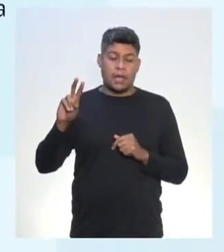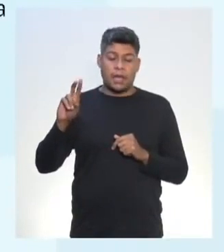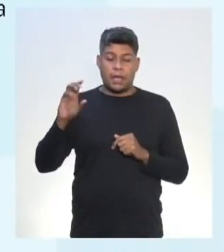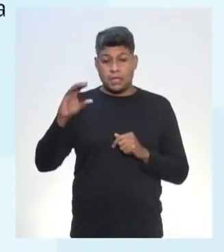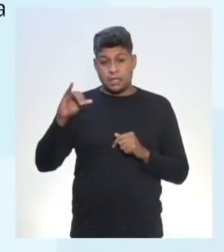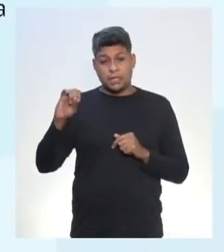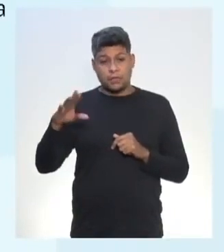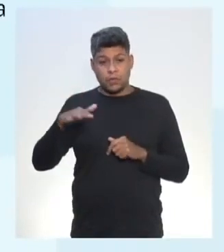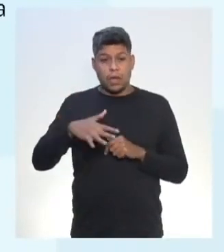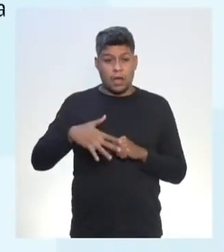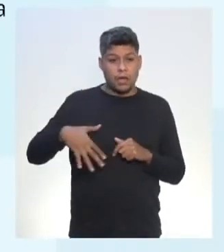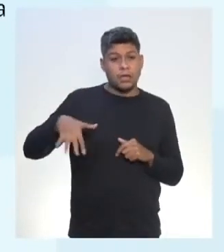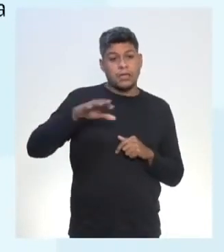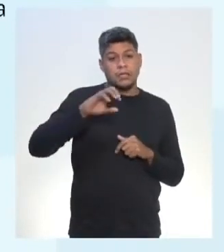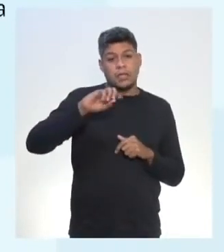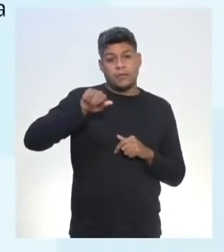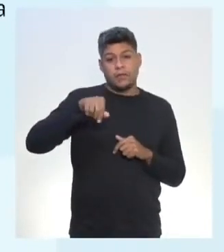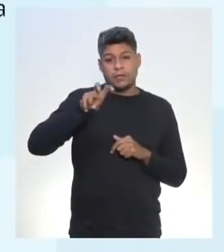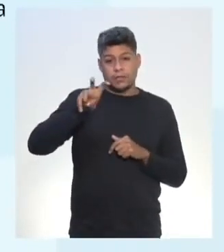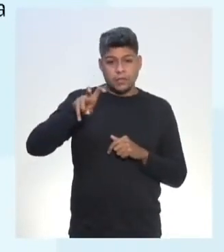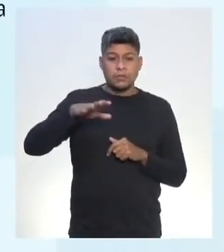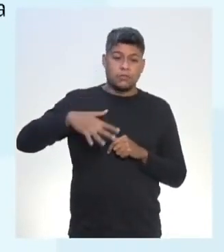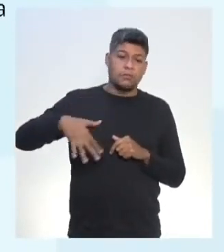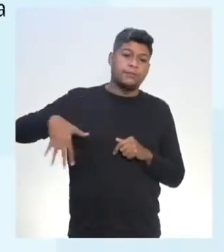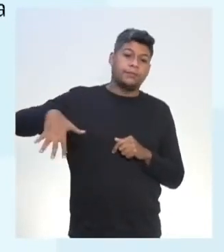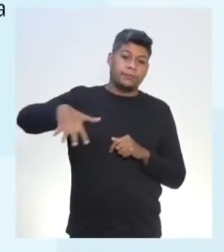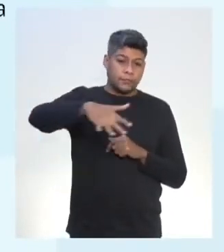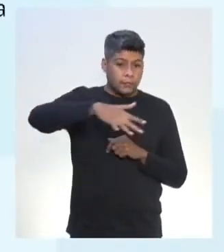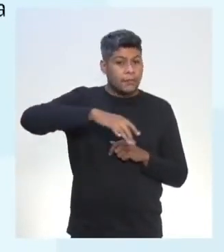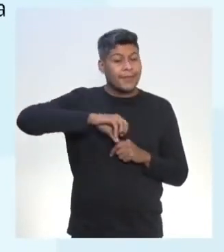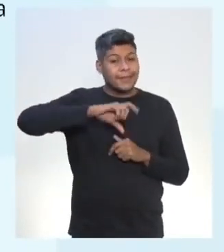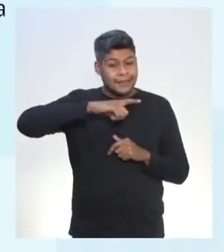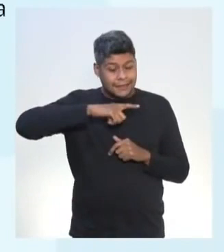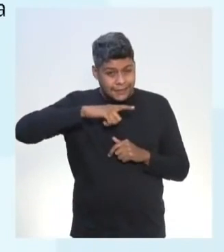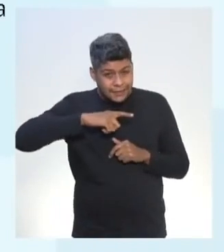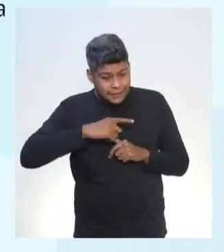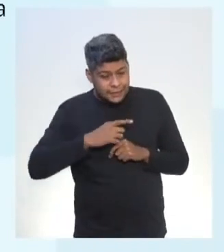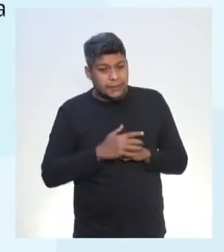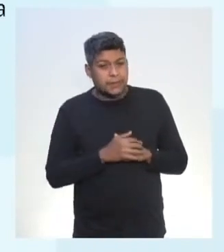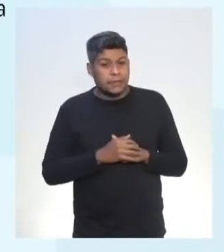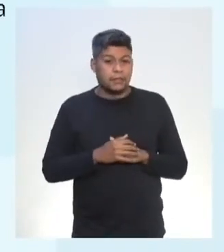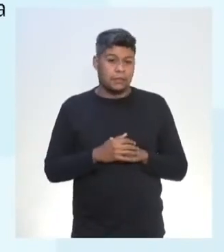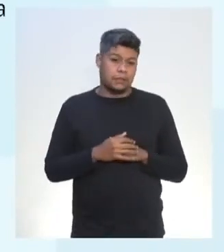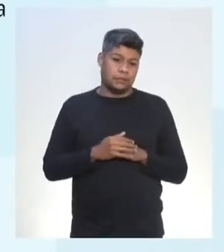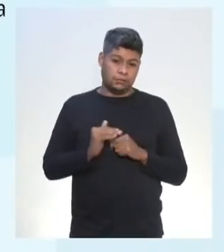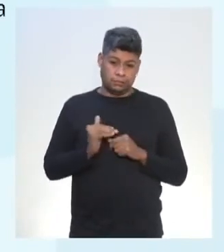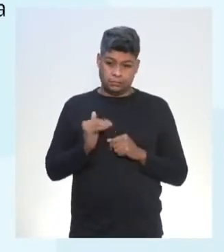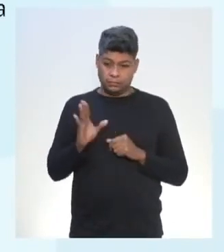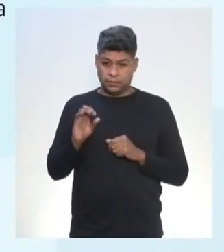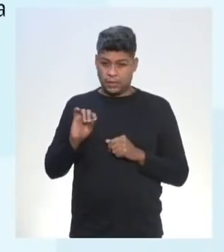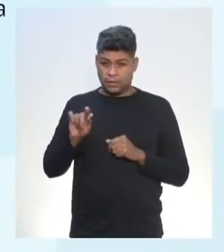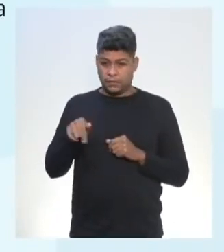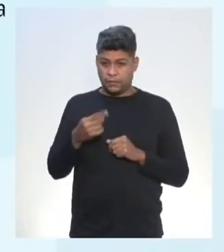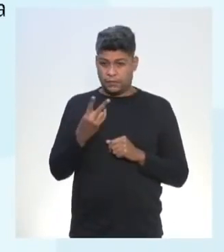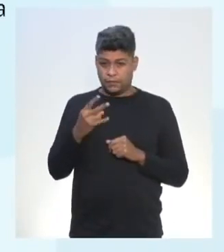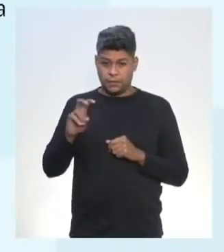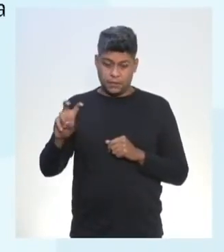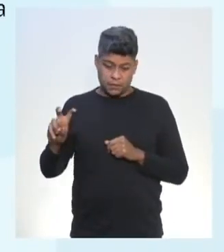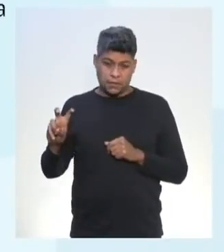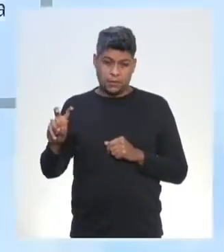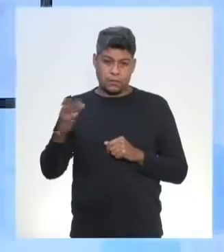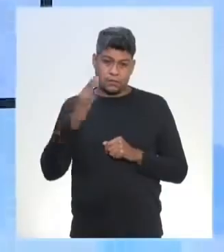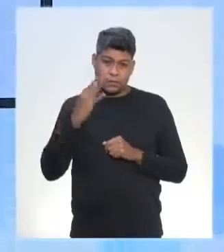de um quadrado igual a 0,25 unidades de área. Então, se você tem um quadradinho cujo lado dele é 0,25,